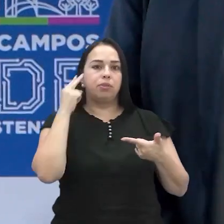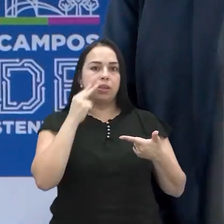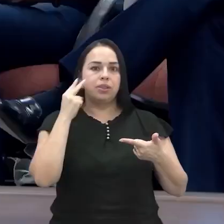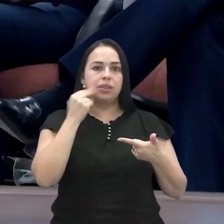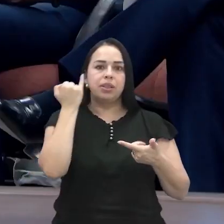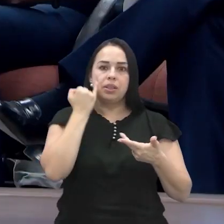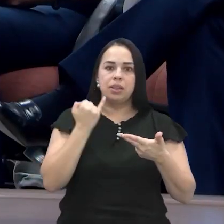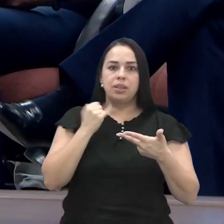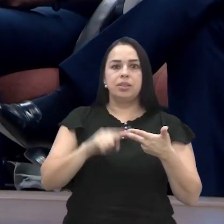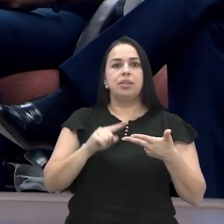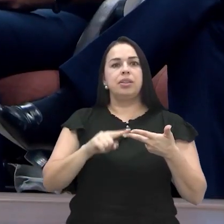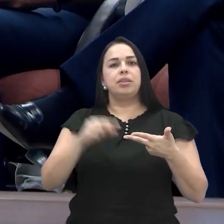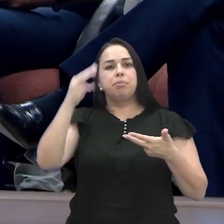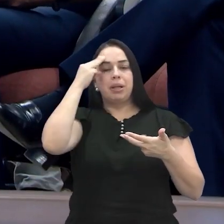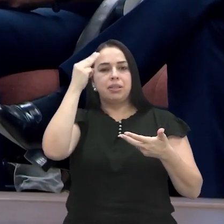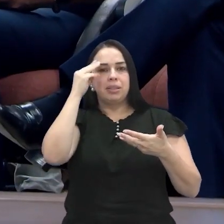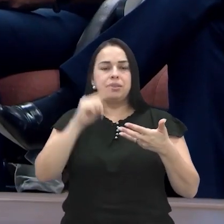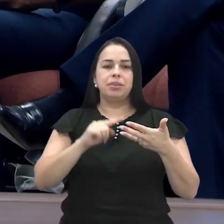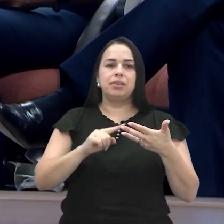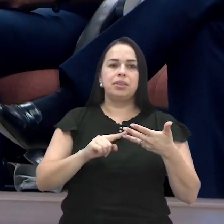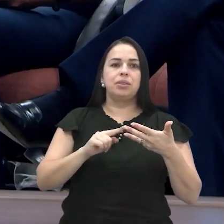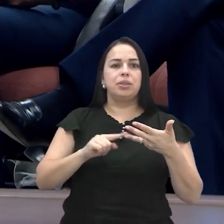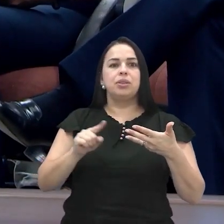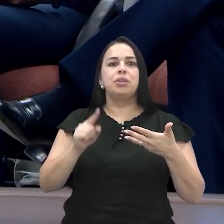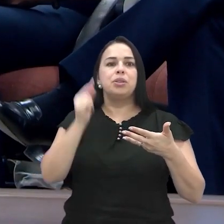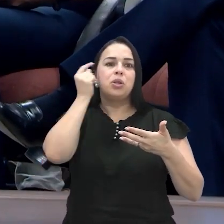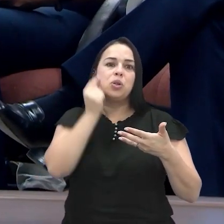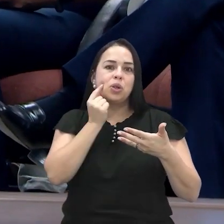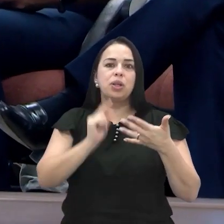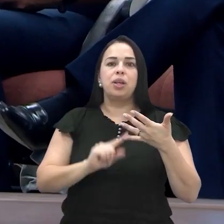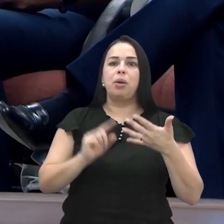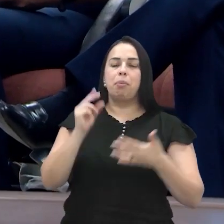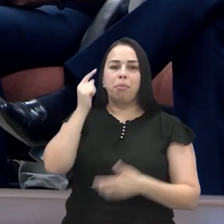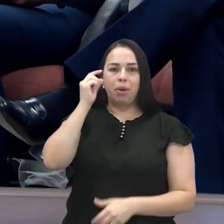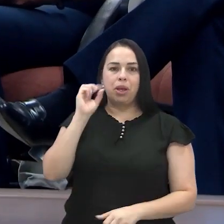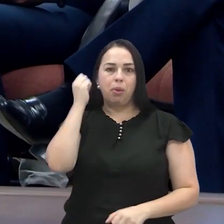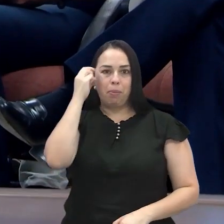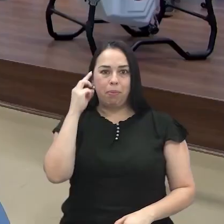os vereadores Zé Luiz, Marcelo Garcia, Gilson Campos